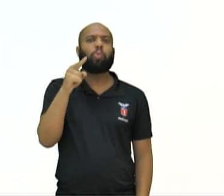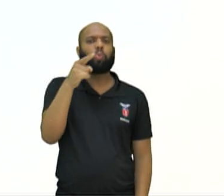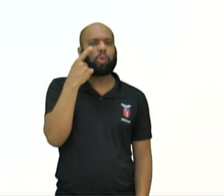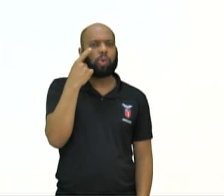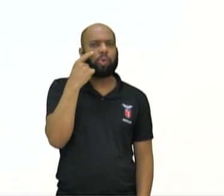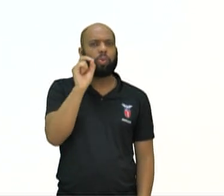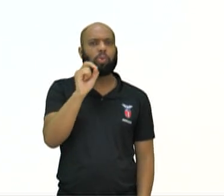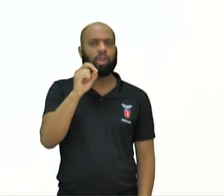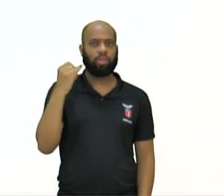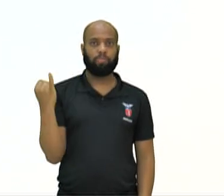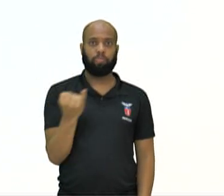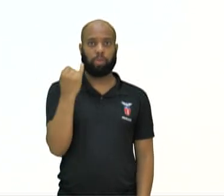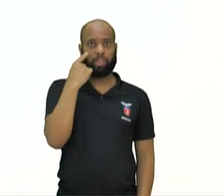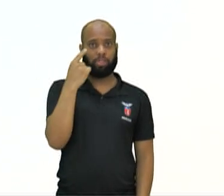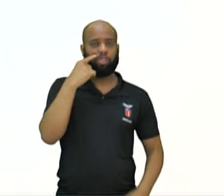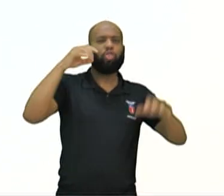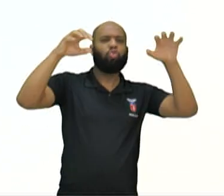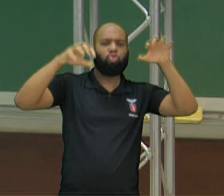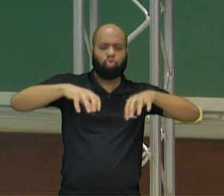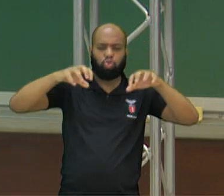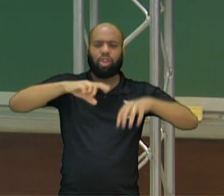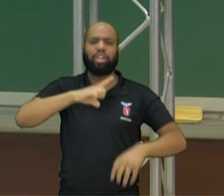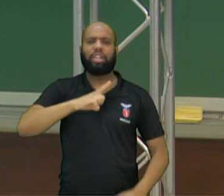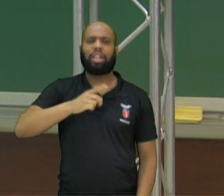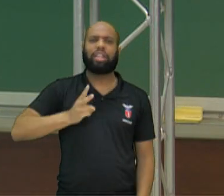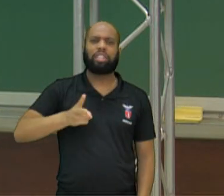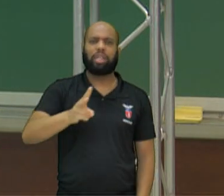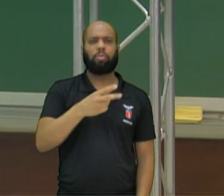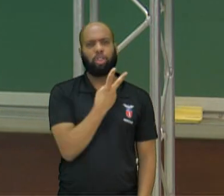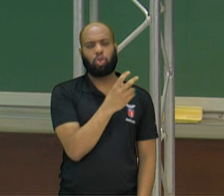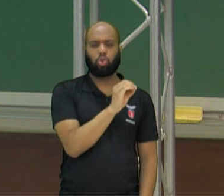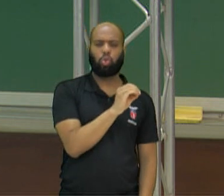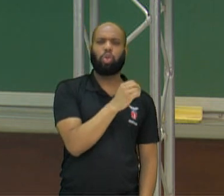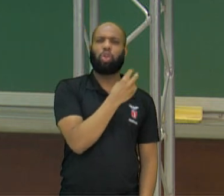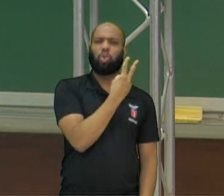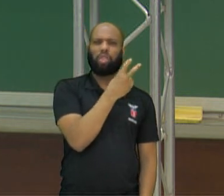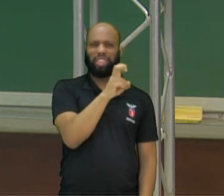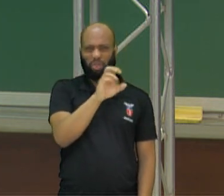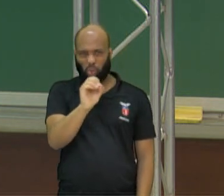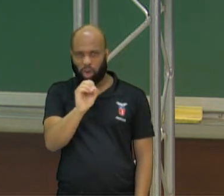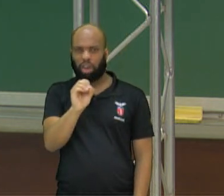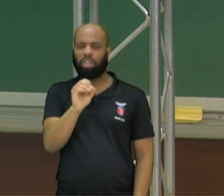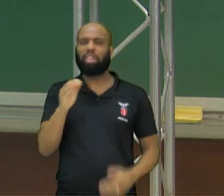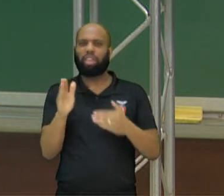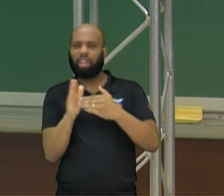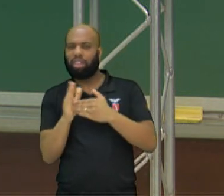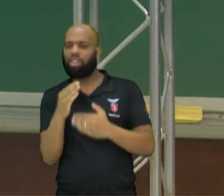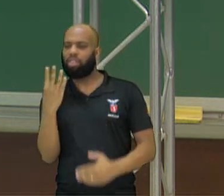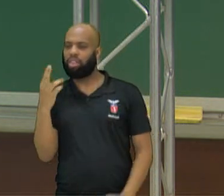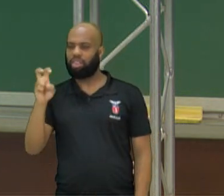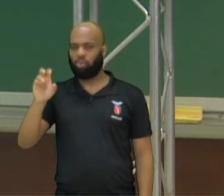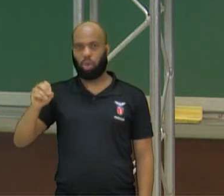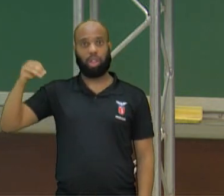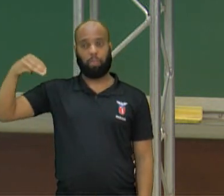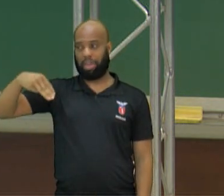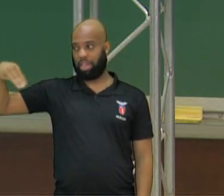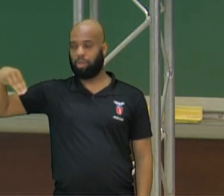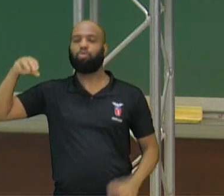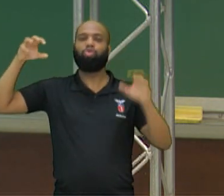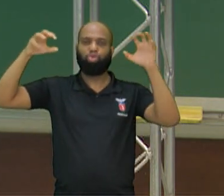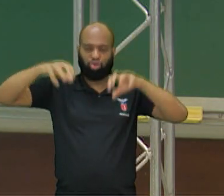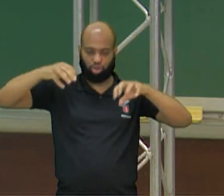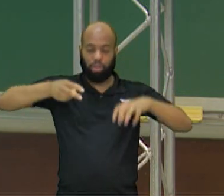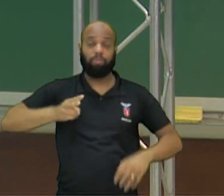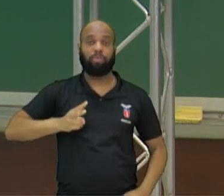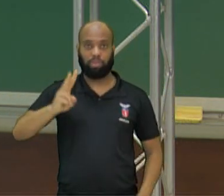bastante atenção que a quantidade de chuva sempre está em torno de 250 até 450 milímetros. Então